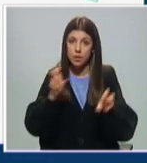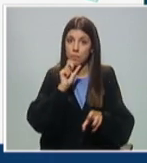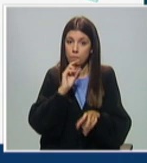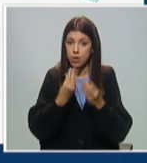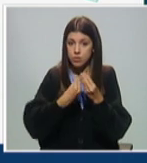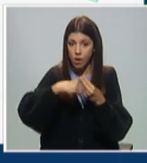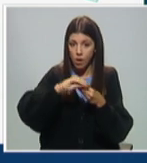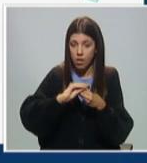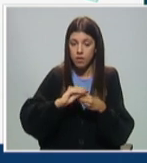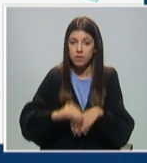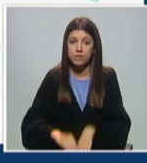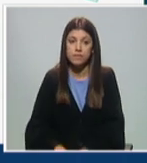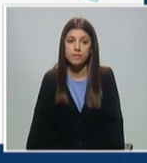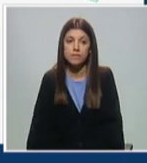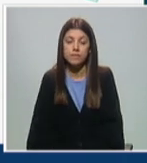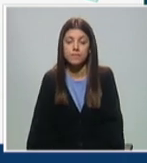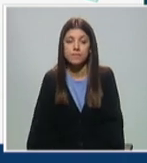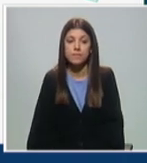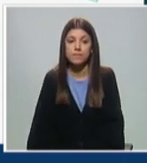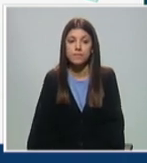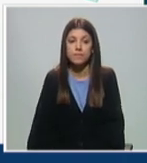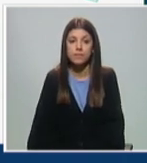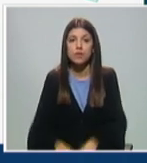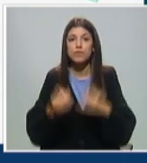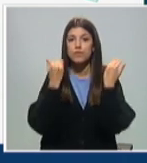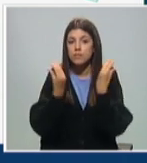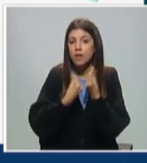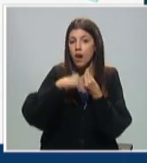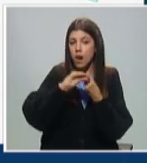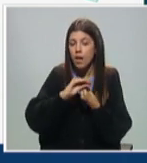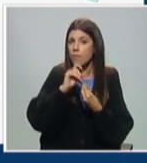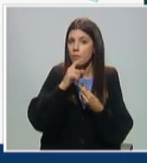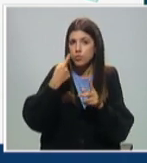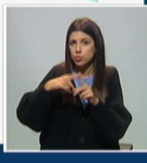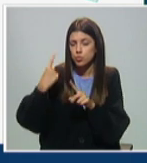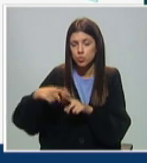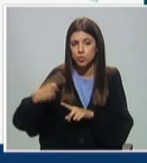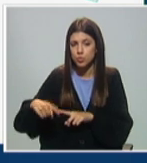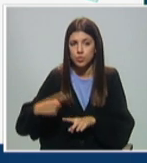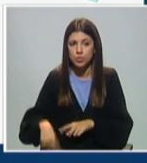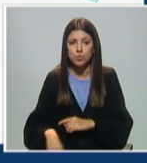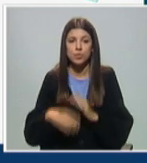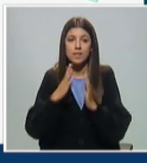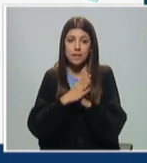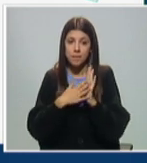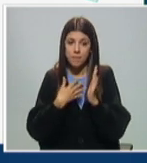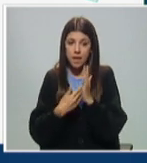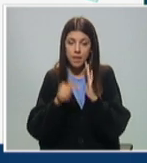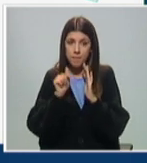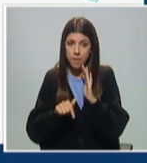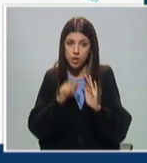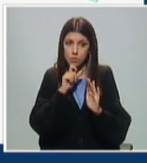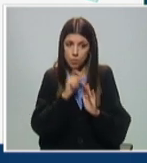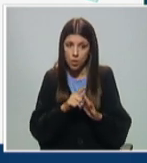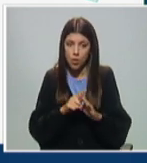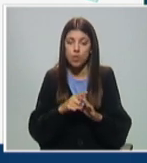ao gráfico, etiquetas, colocar a tabela de dados por baixo e